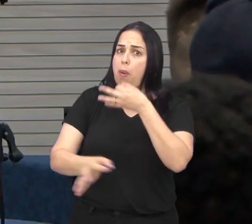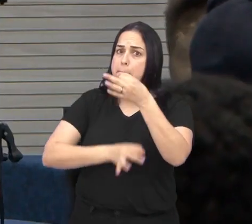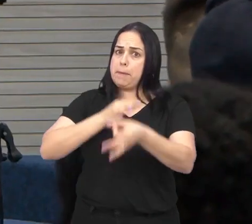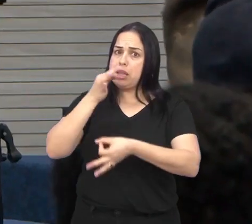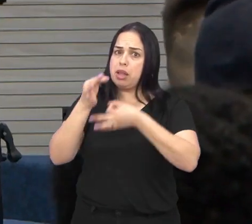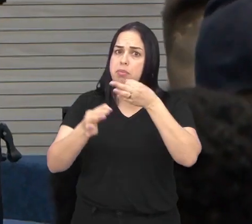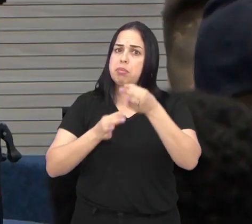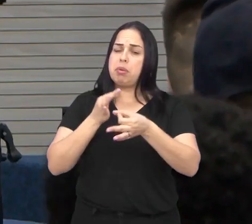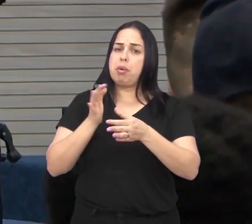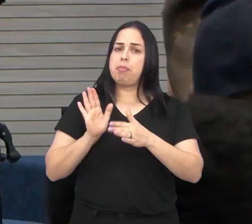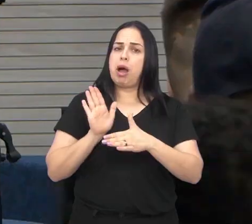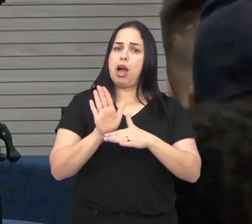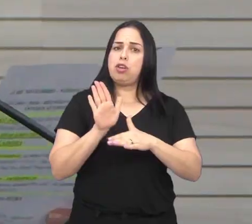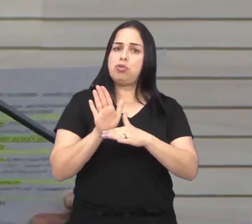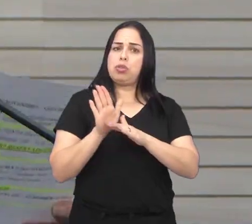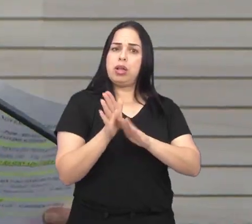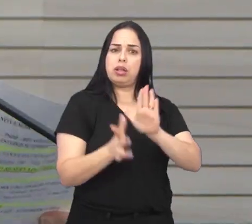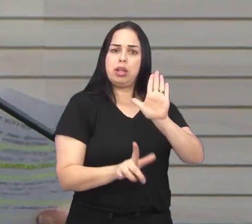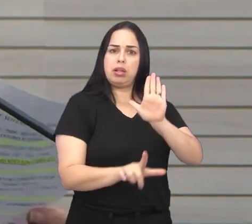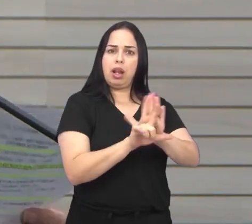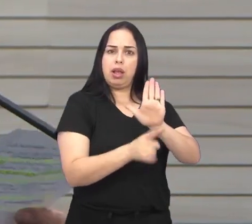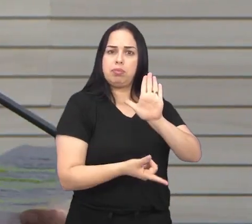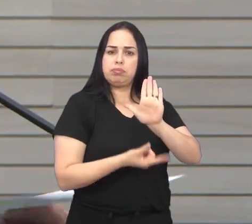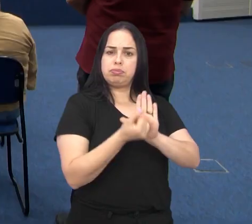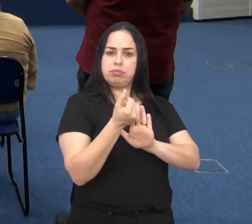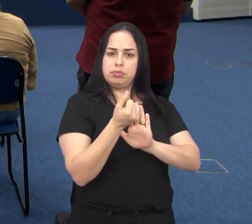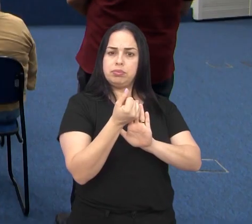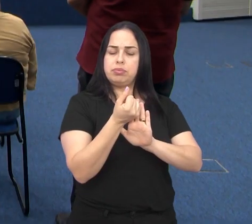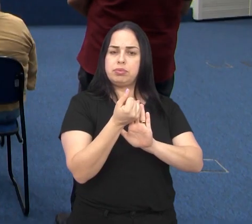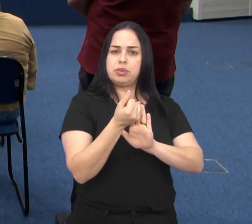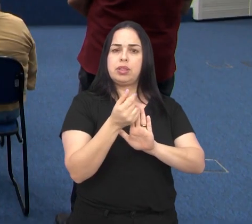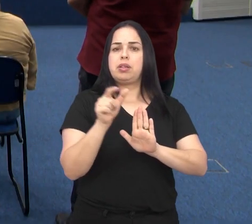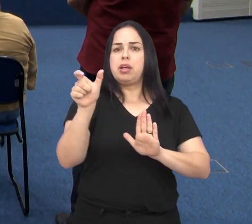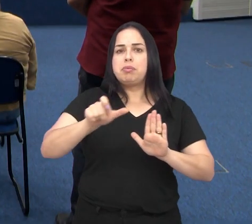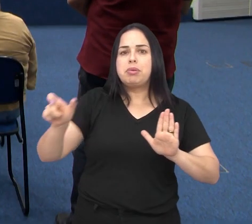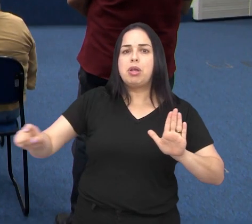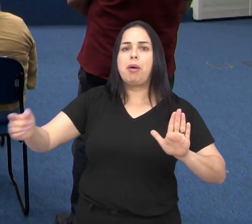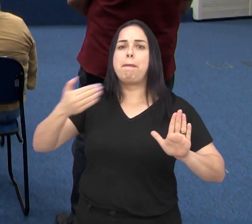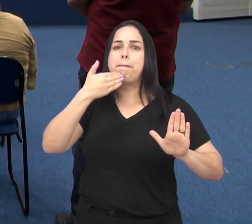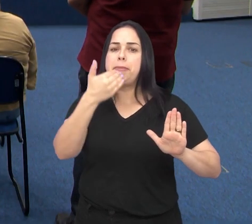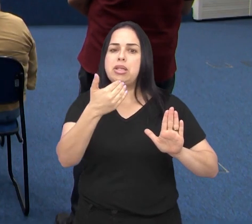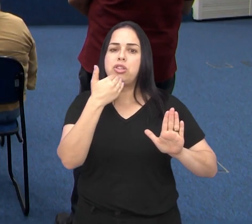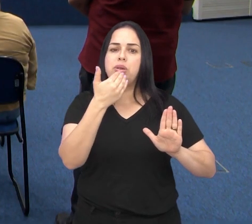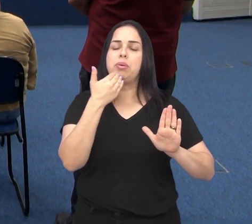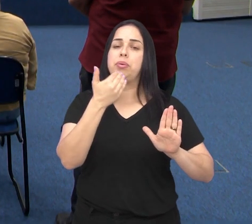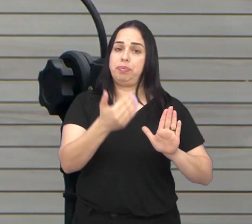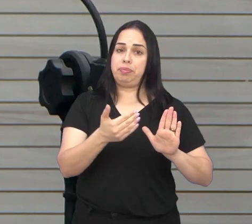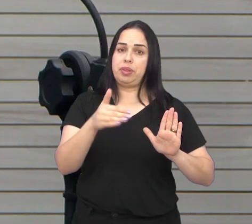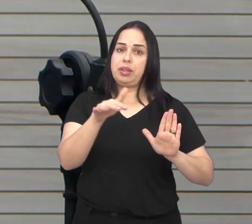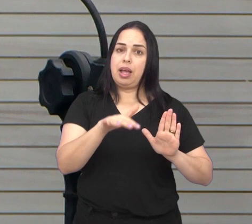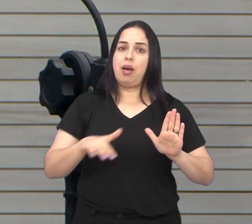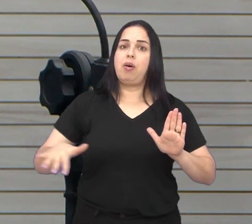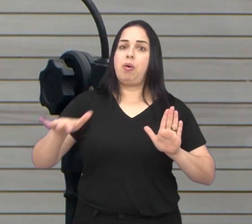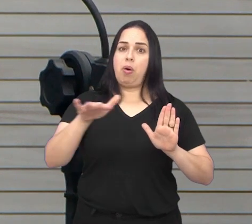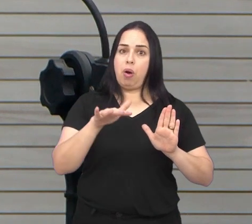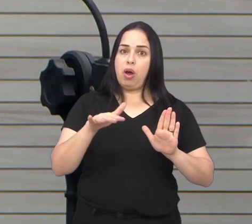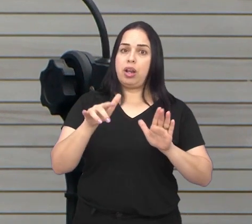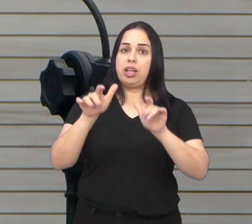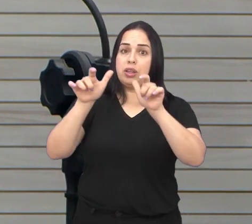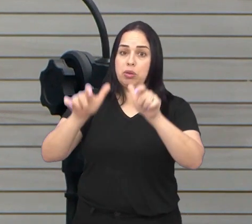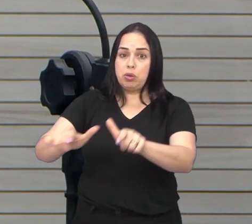deram sugestões para a composição do orçamento. As principais reivindicações da população estão